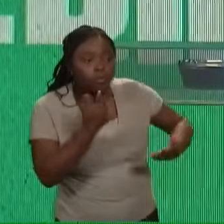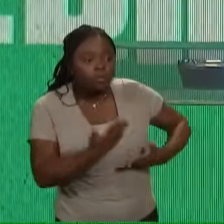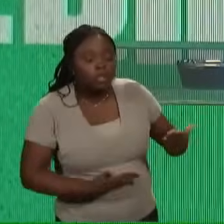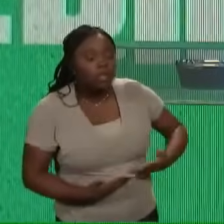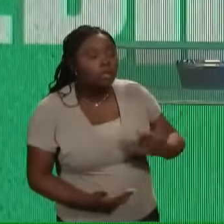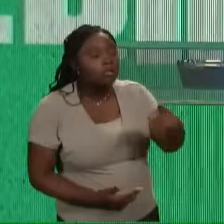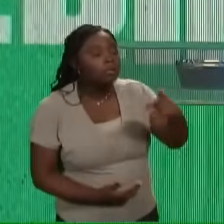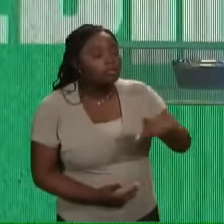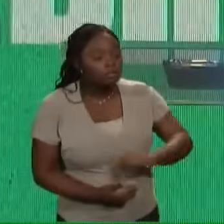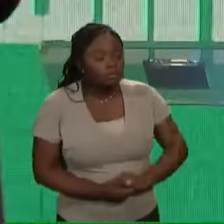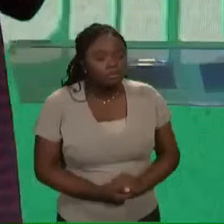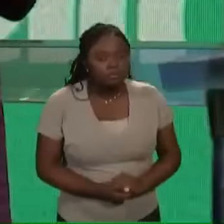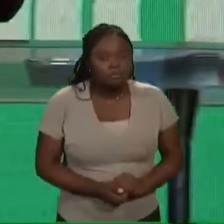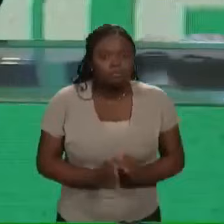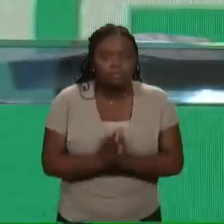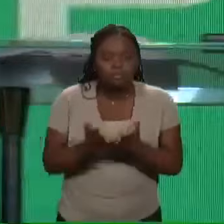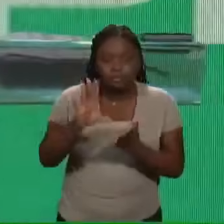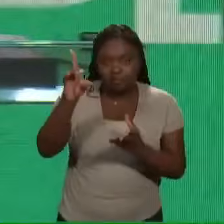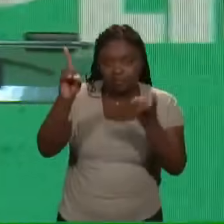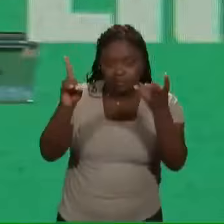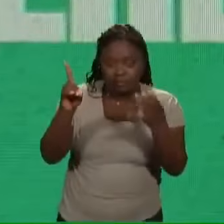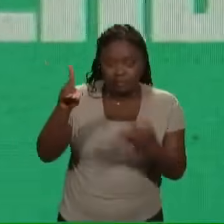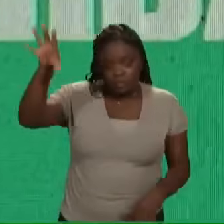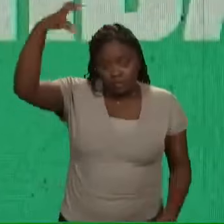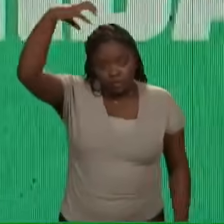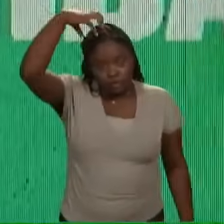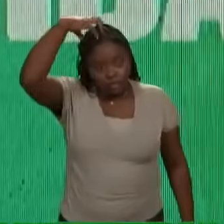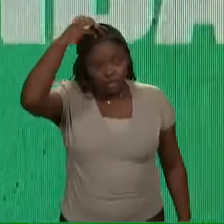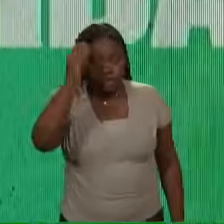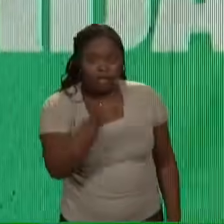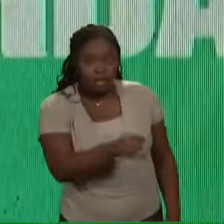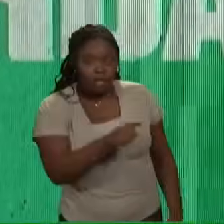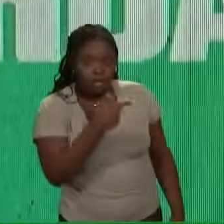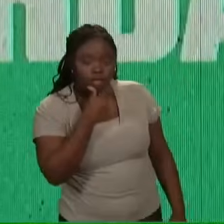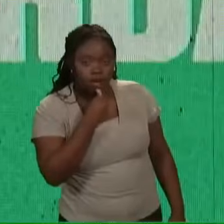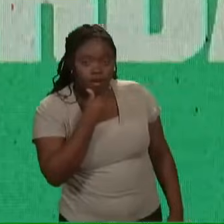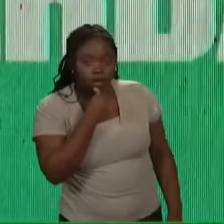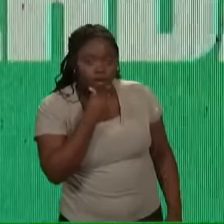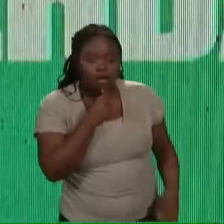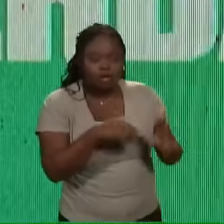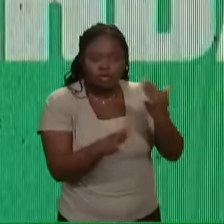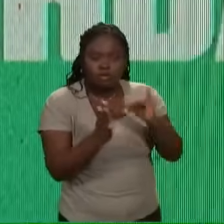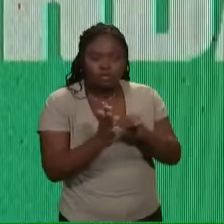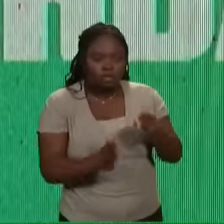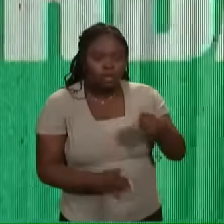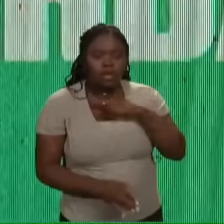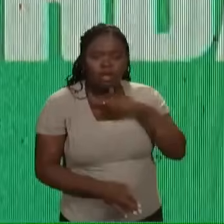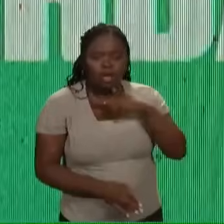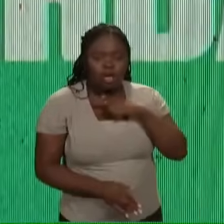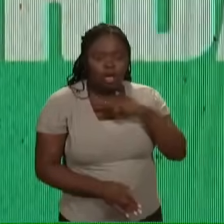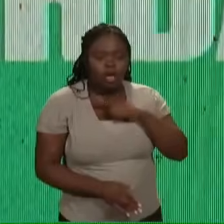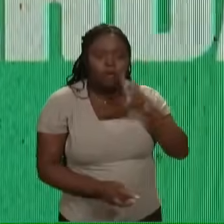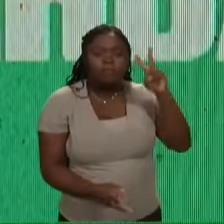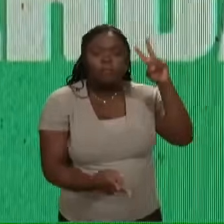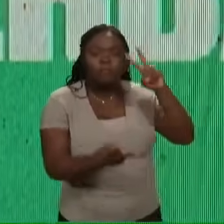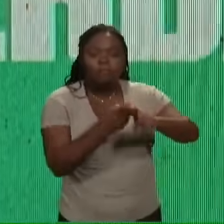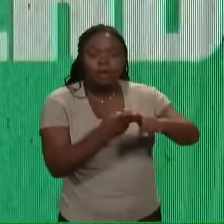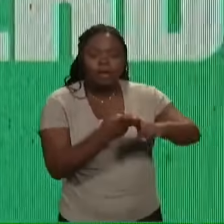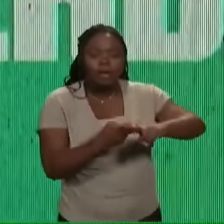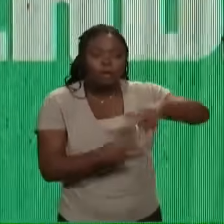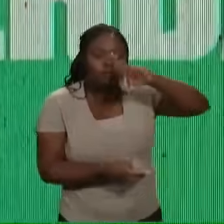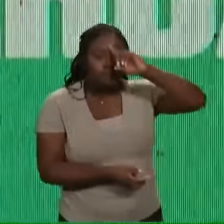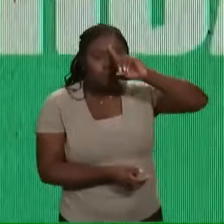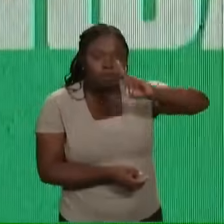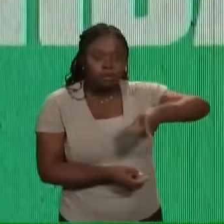conservo? E a Bíblia diz que o rei pegou esse homem e tudo que ele tinha e colocou na prisão e